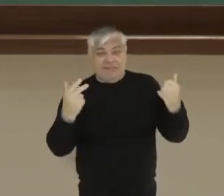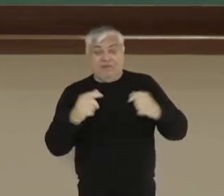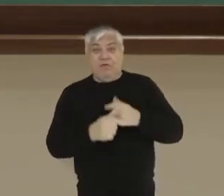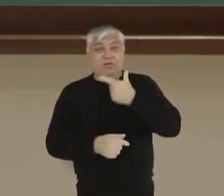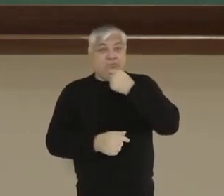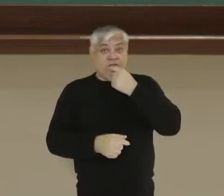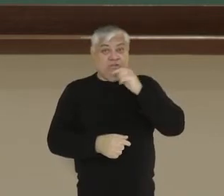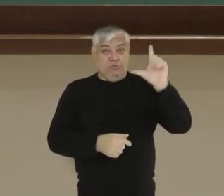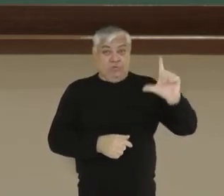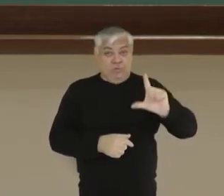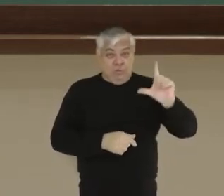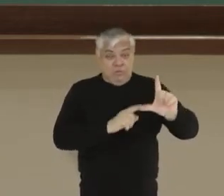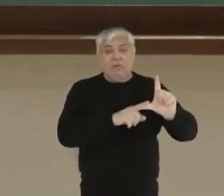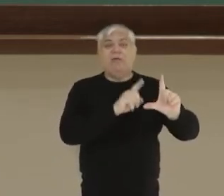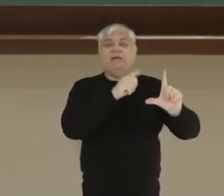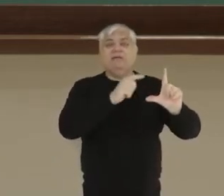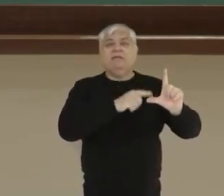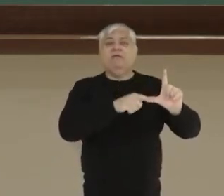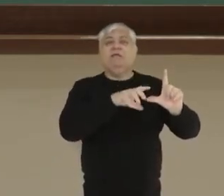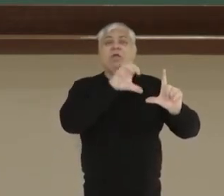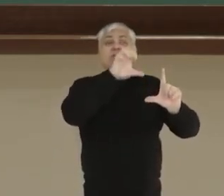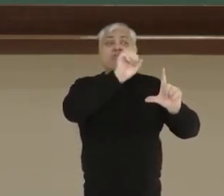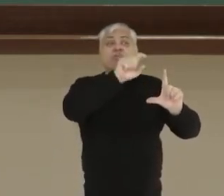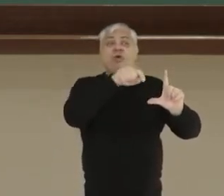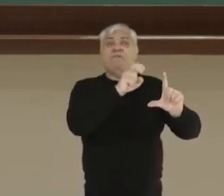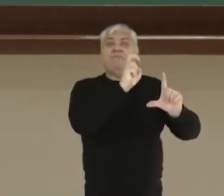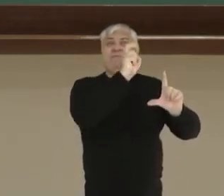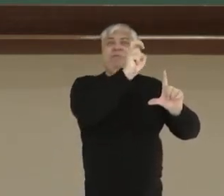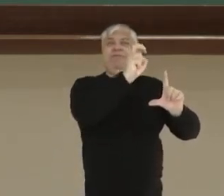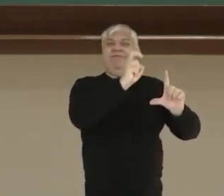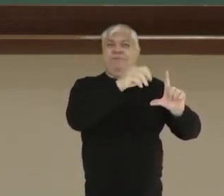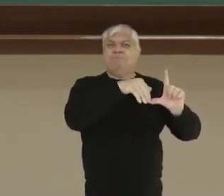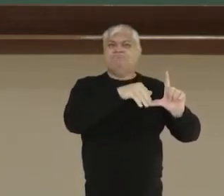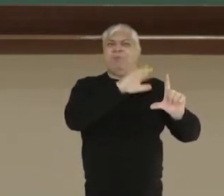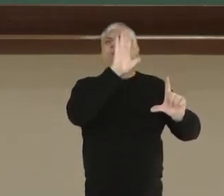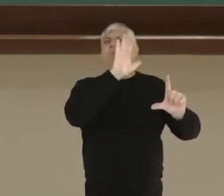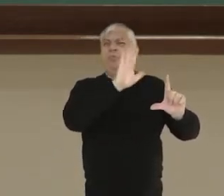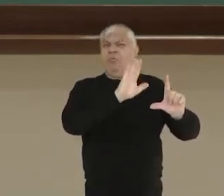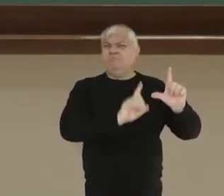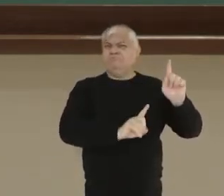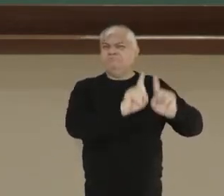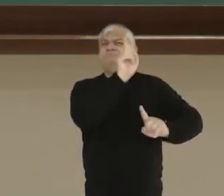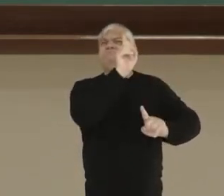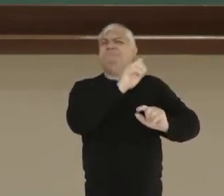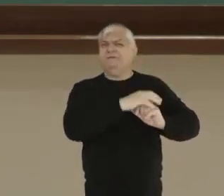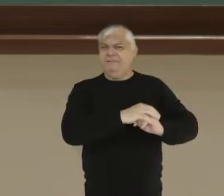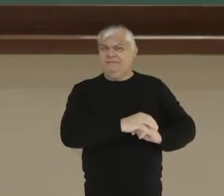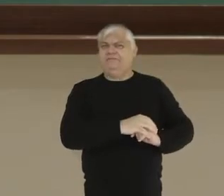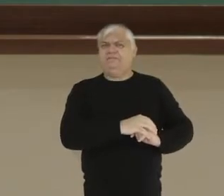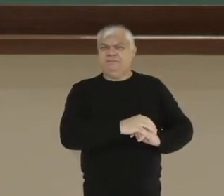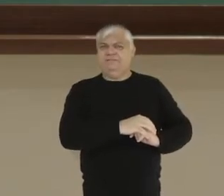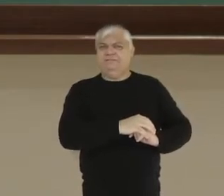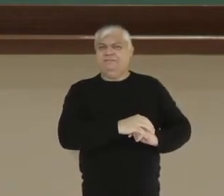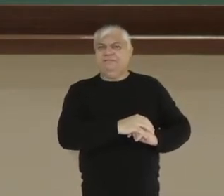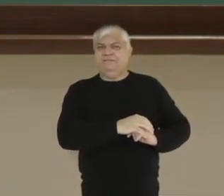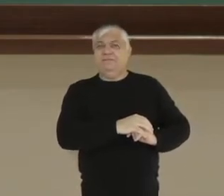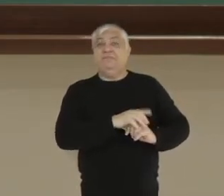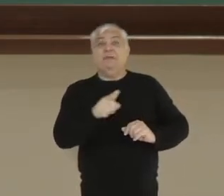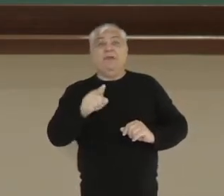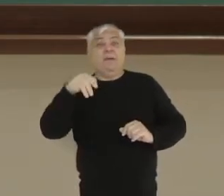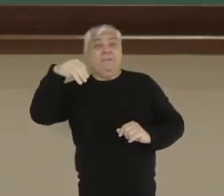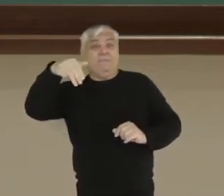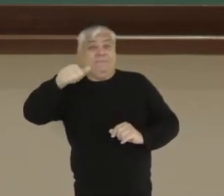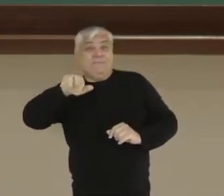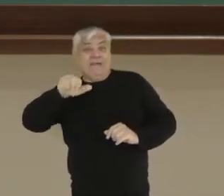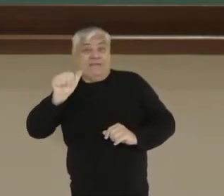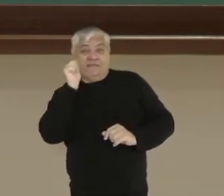saiu de um 3,5 e foi para um 9,5. Ou seja, a nota dele melhorou muito ao longo do período. Agora, a Mariana